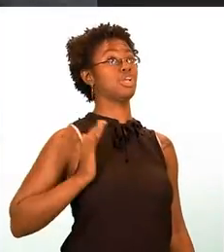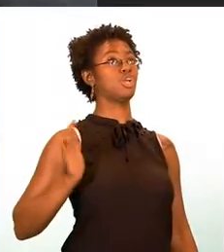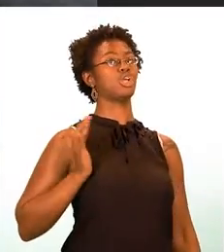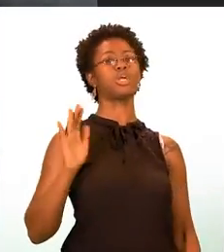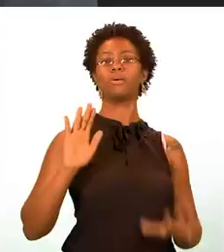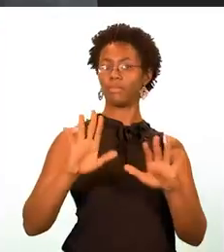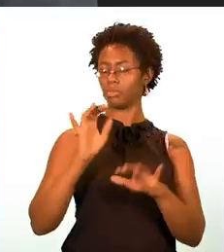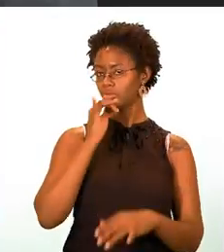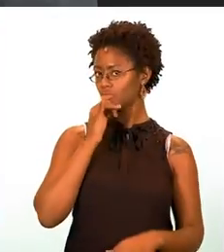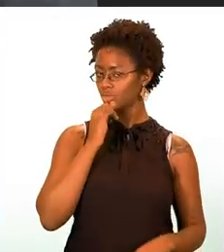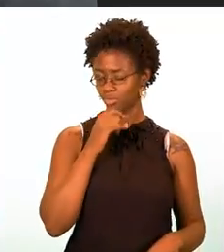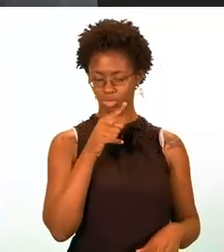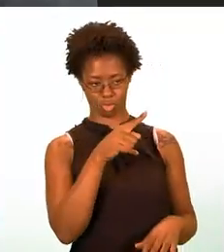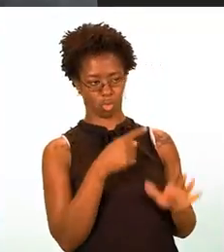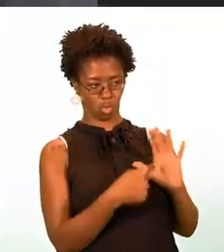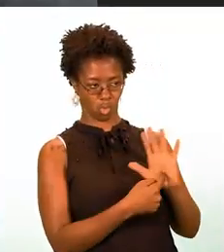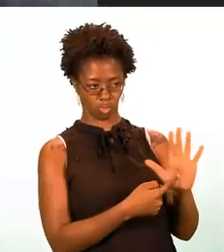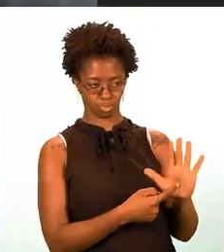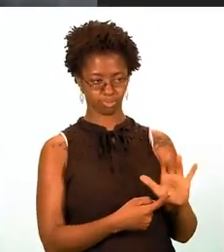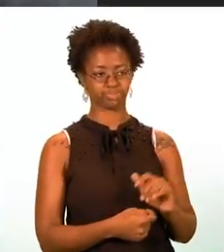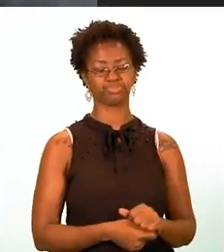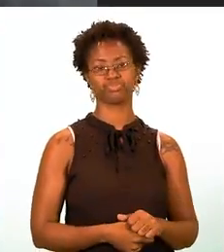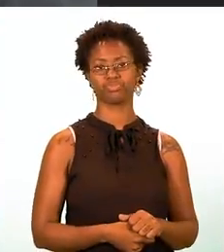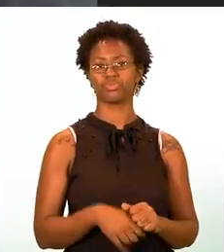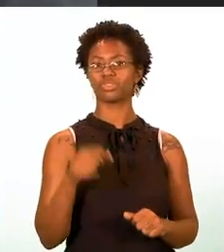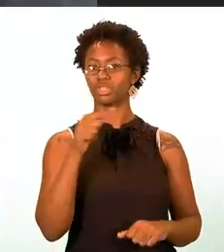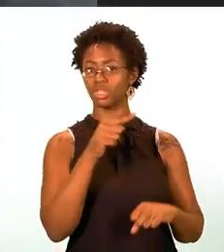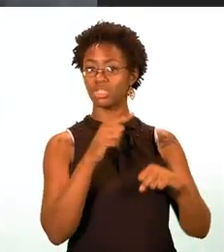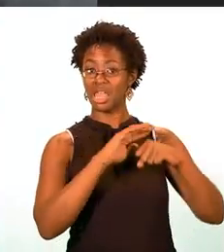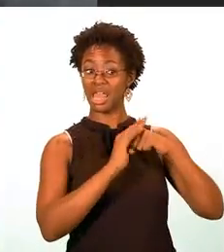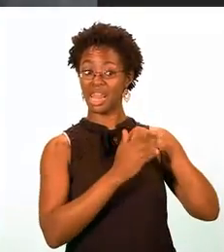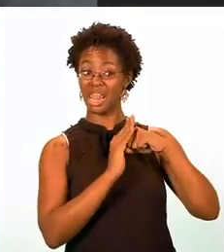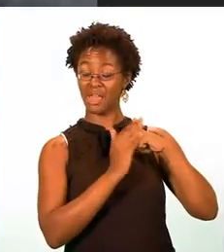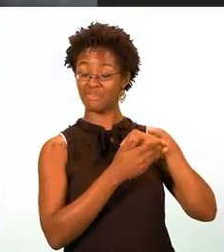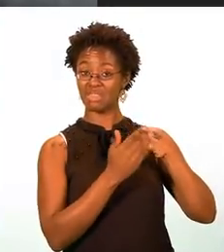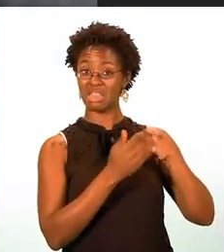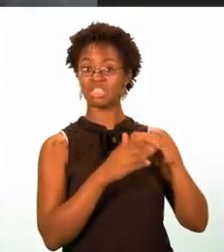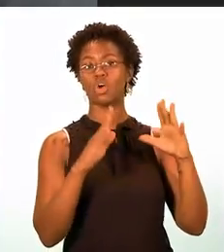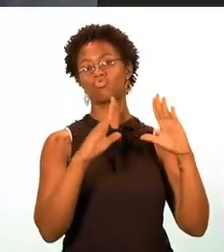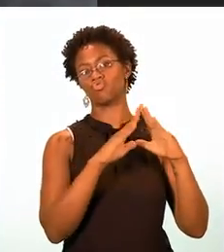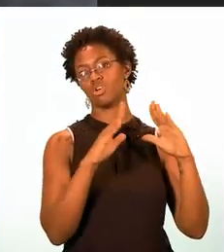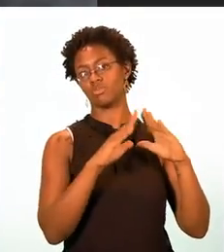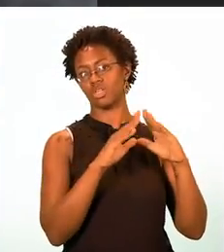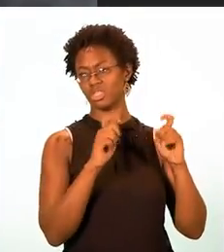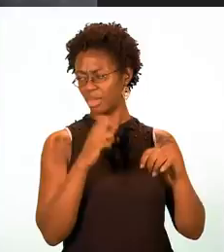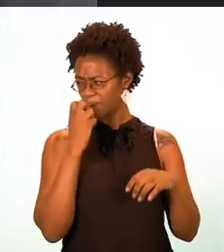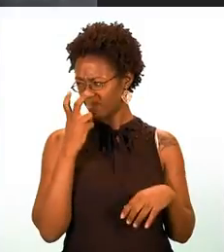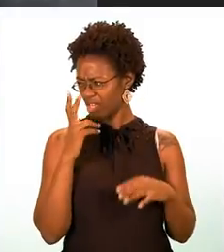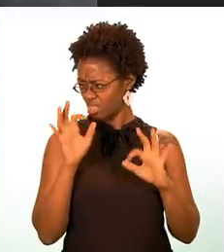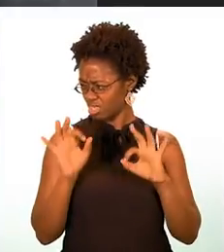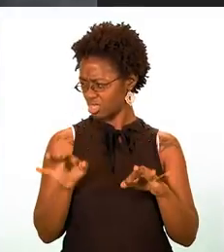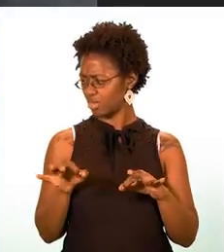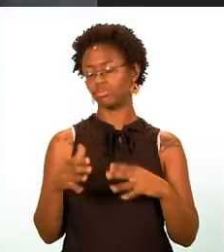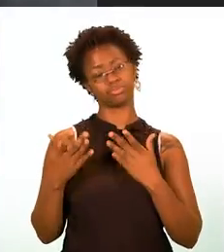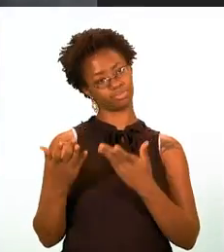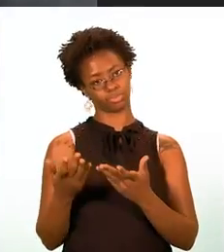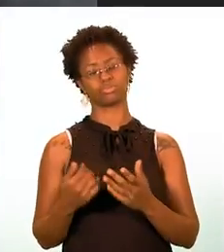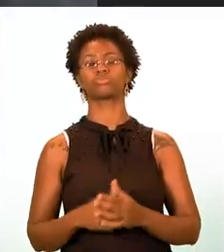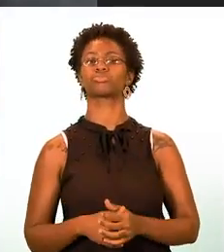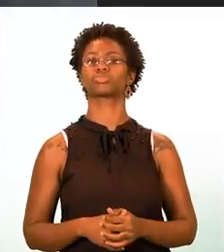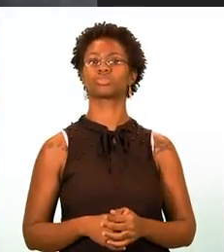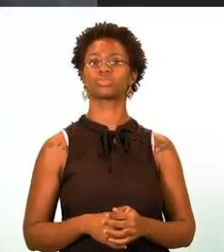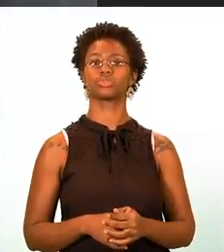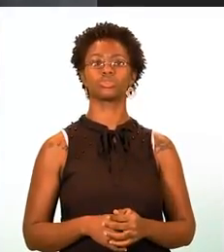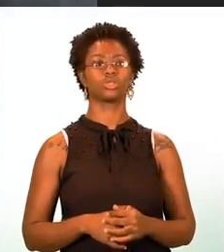milionária. Mas olha aqui, tá vendo? Isso Tô. daqui é uma lapidação de um diamante. Dá para ver bem? Muito bem.